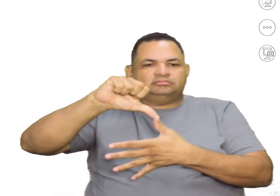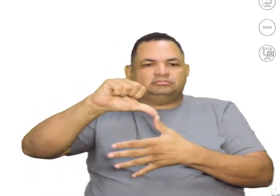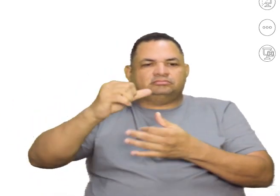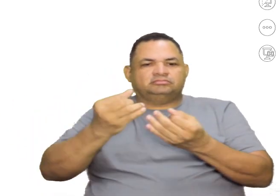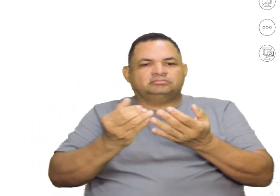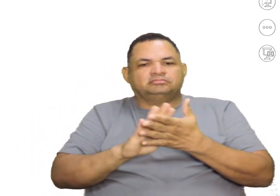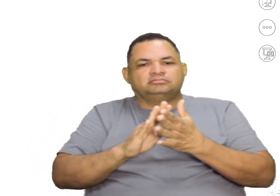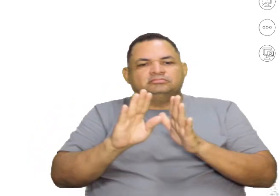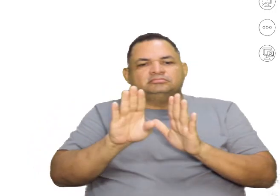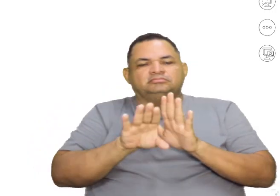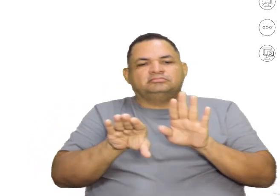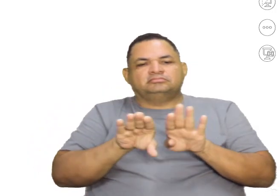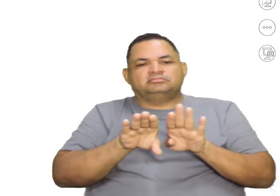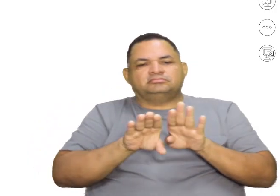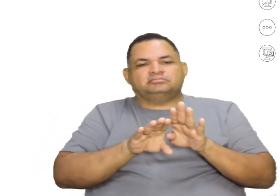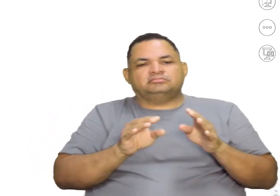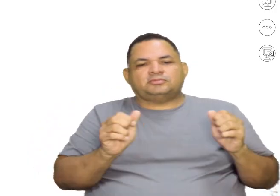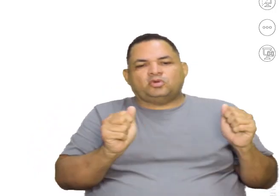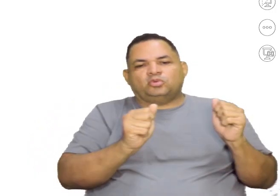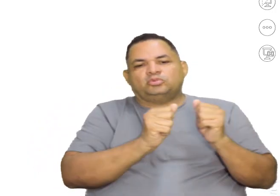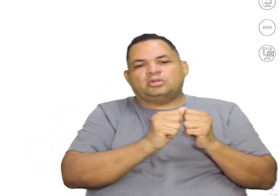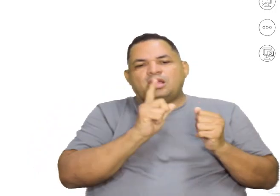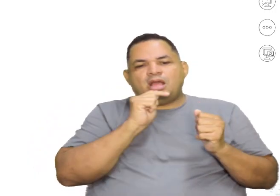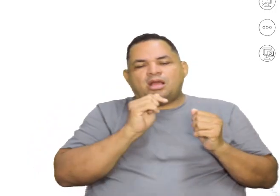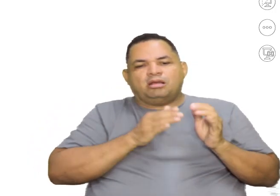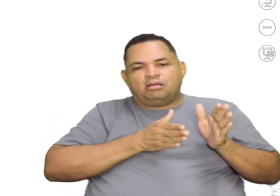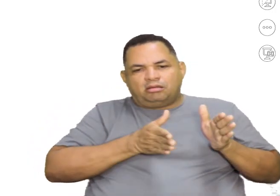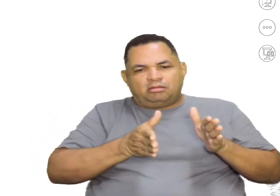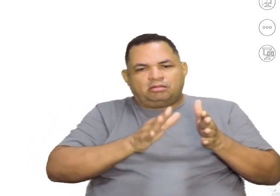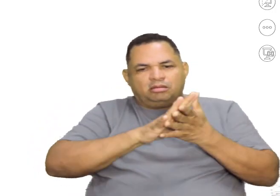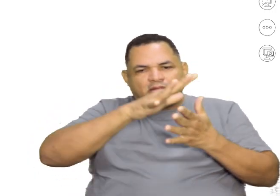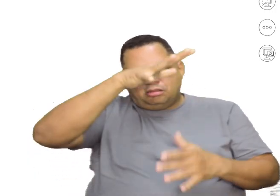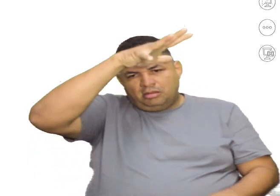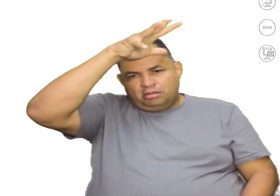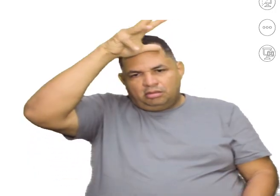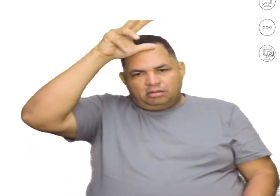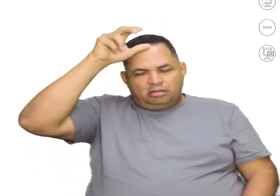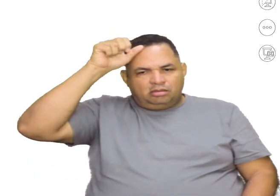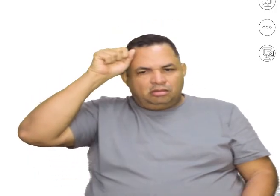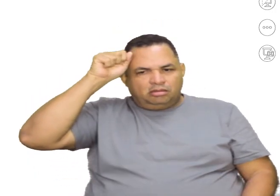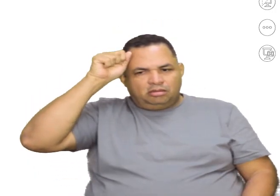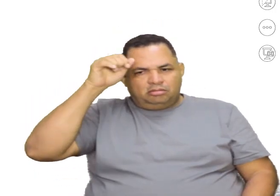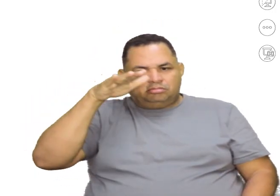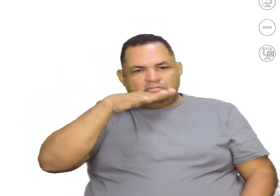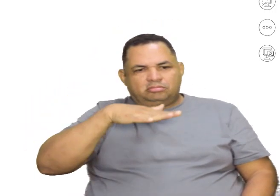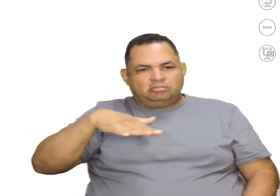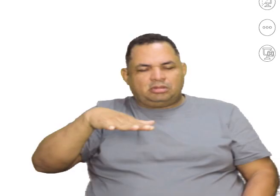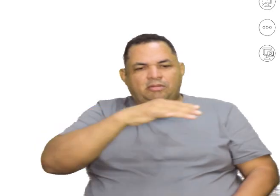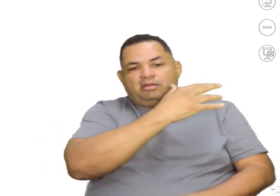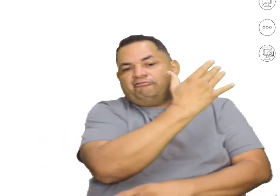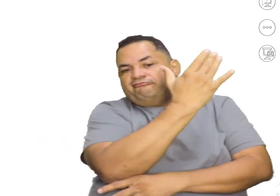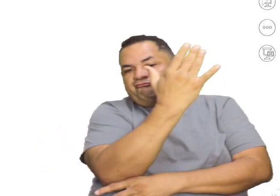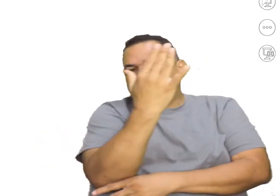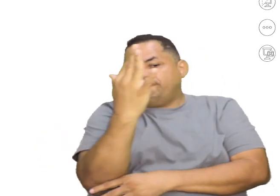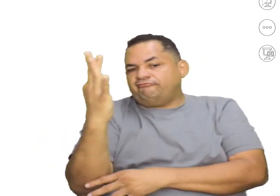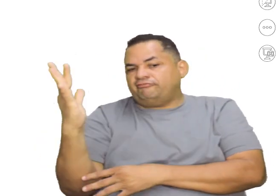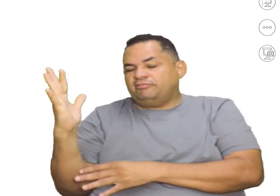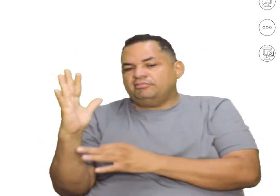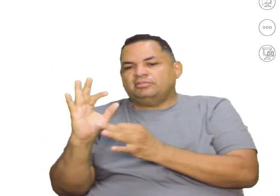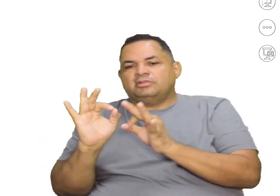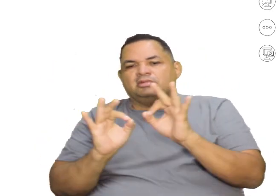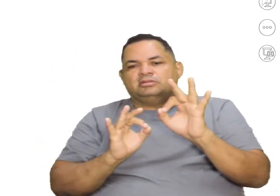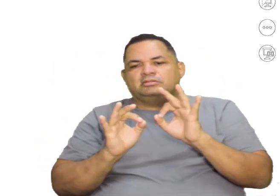Sul, definida pela bacia do rio Amazonas e coberta em grande parte por uma